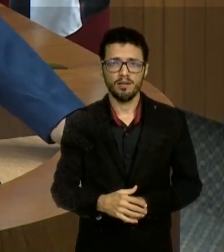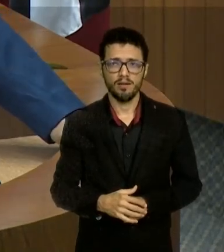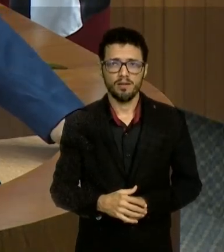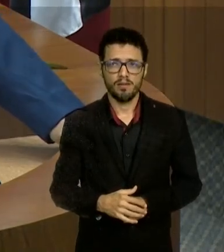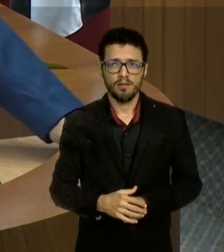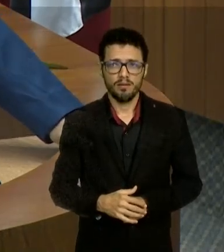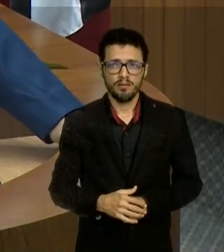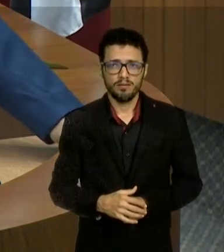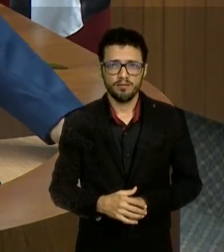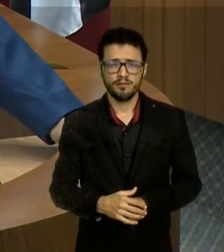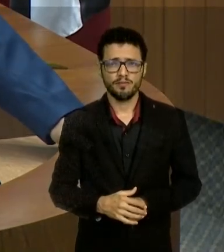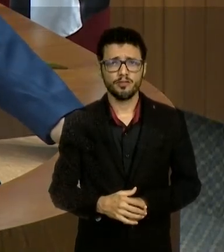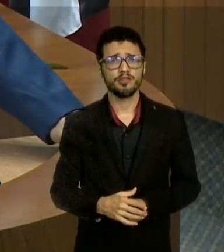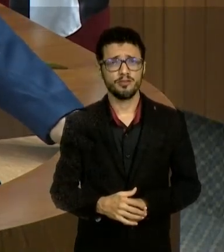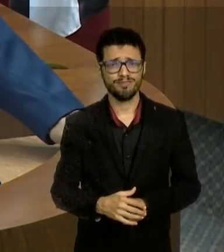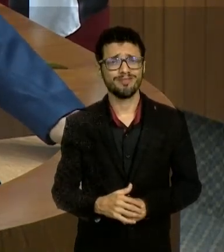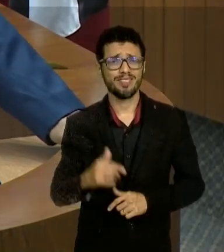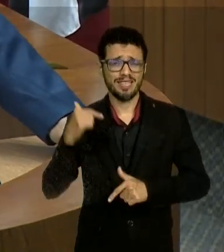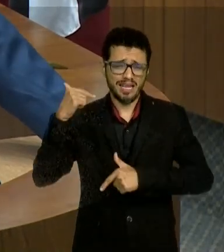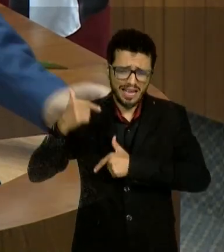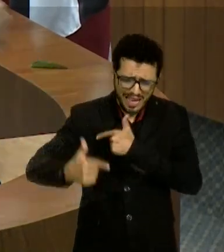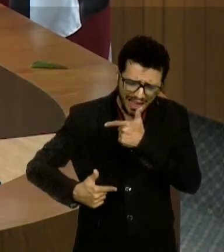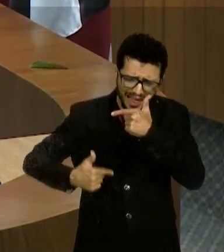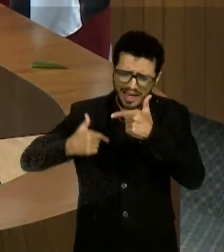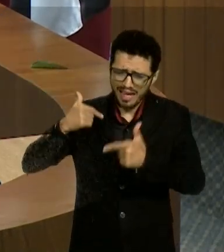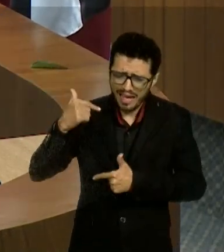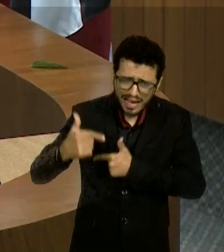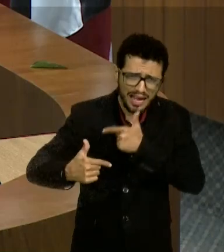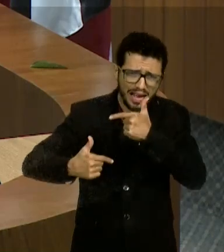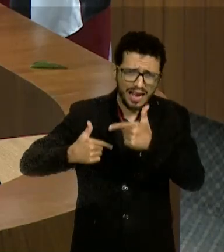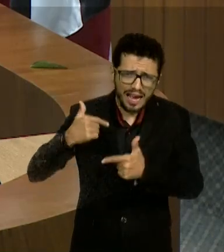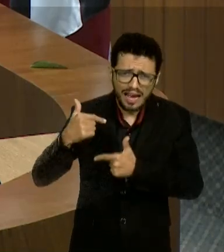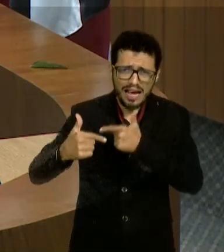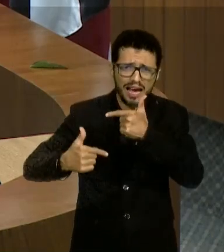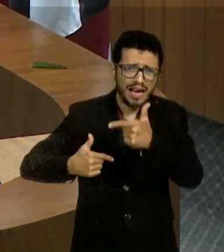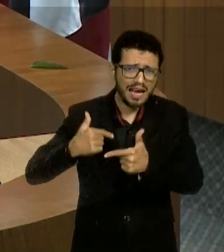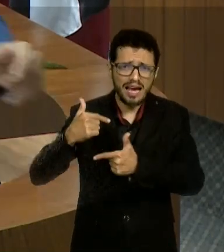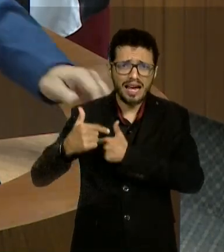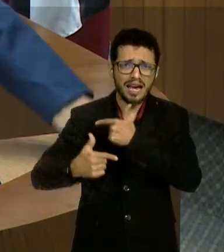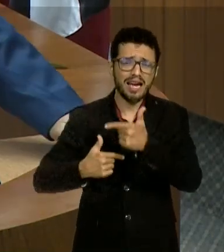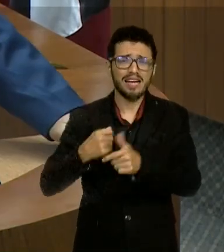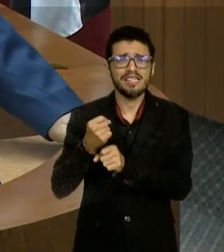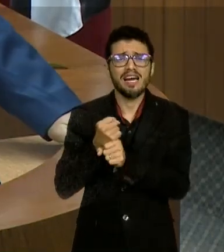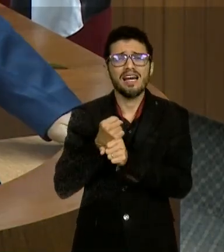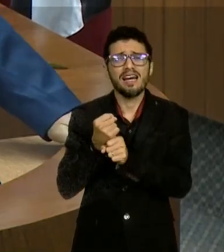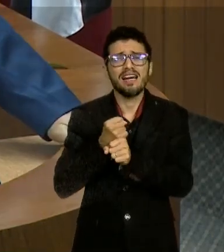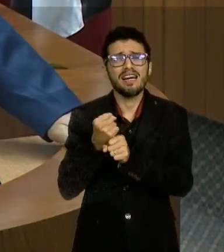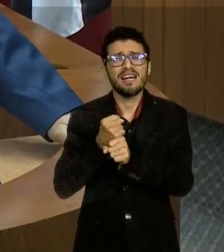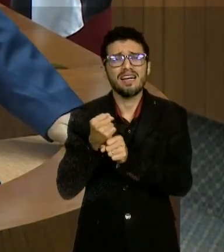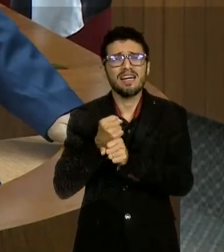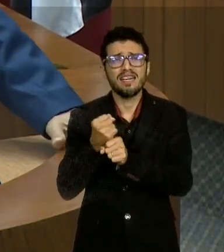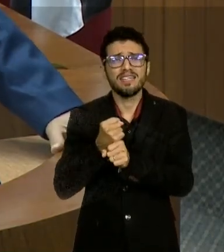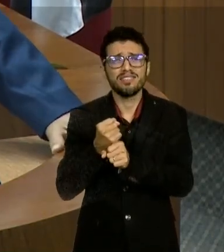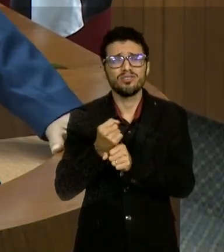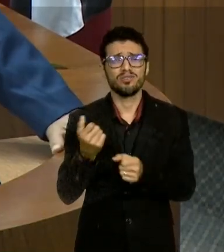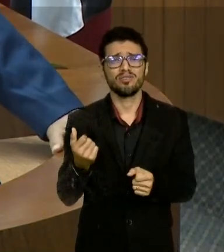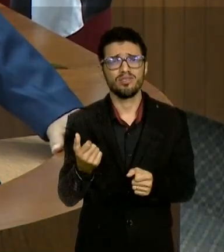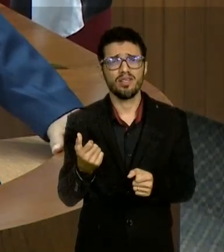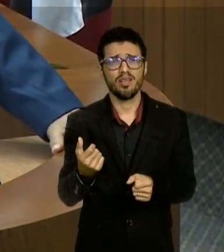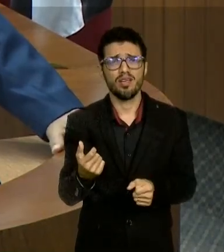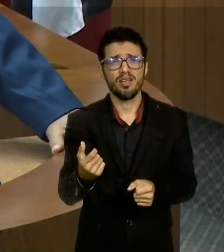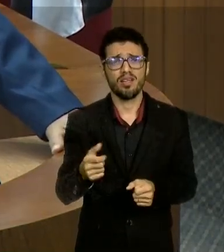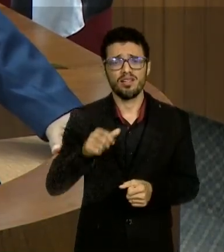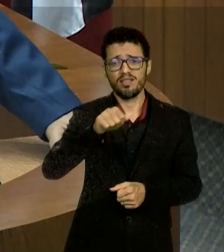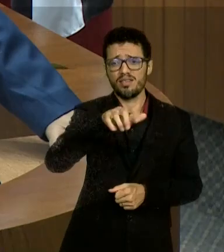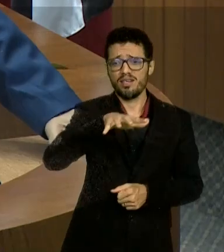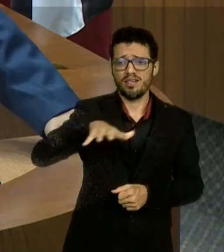que se arrastava há décadas sobre a área que compõe